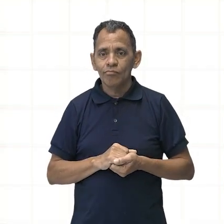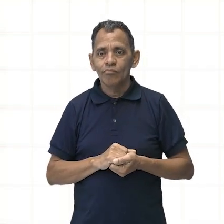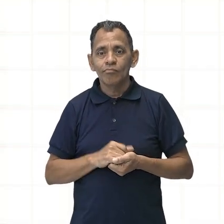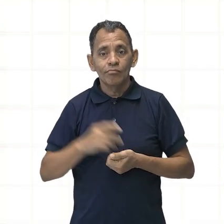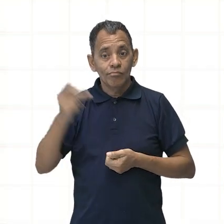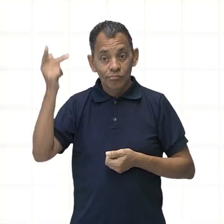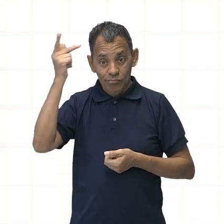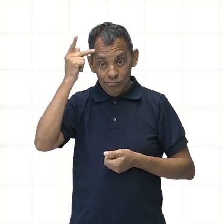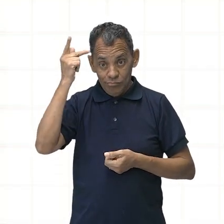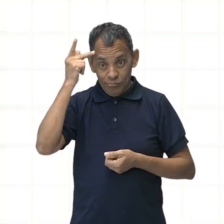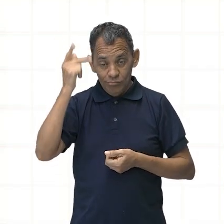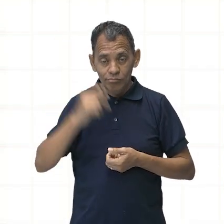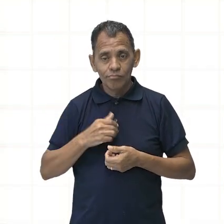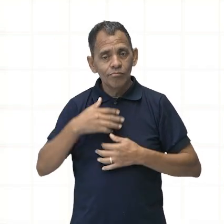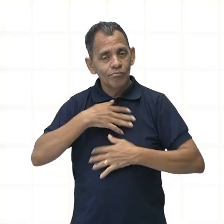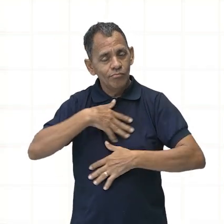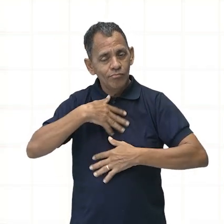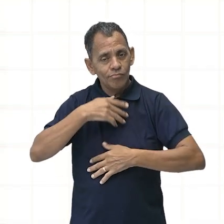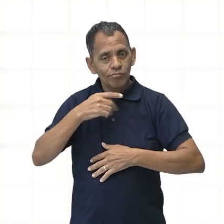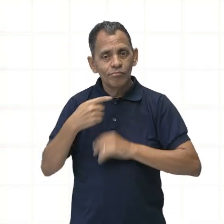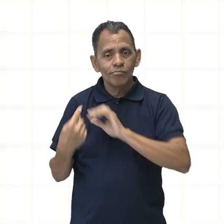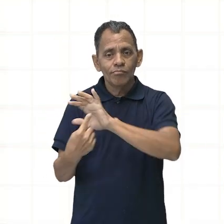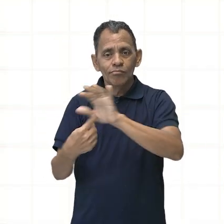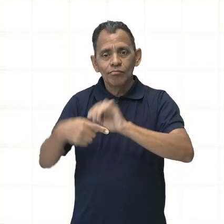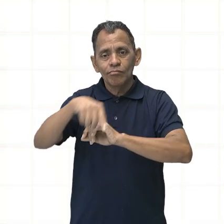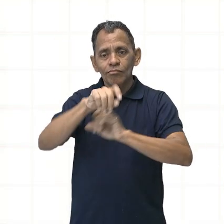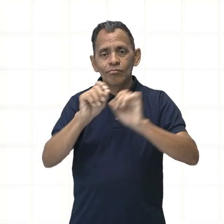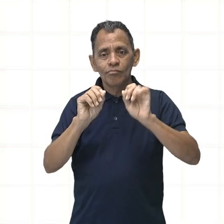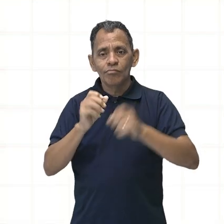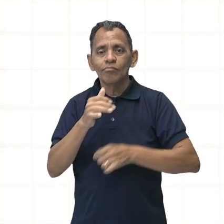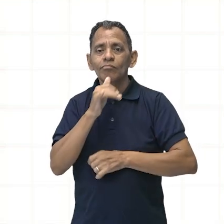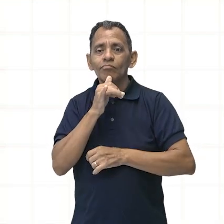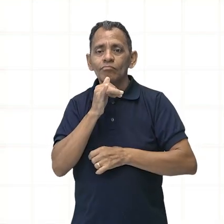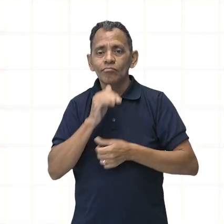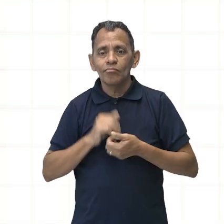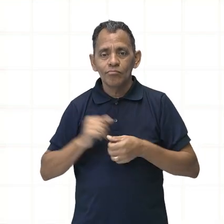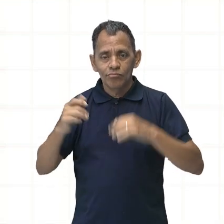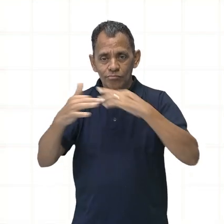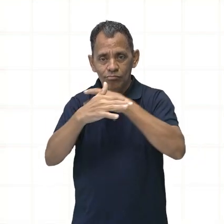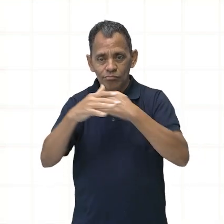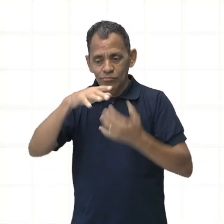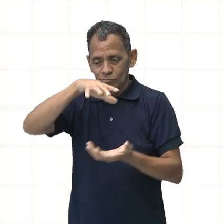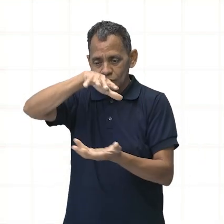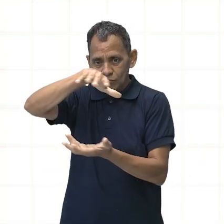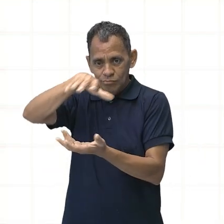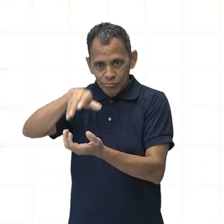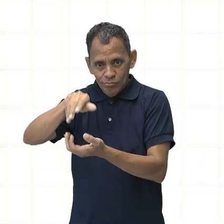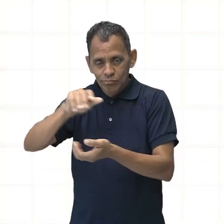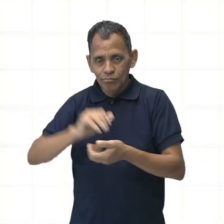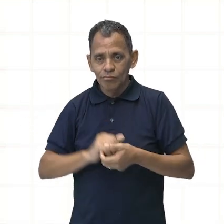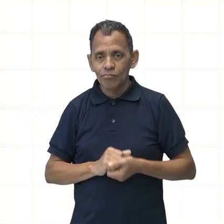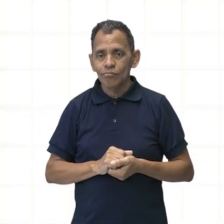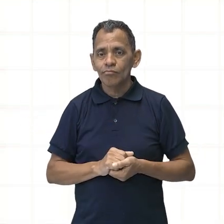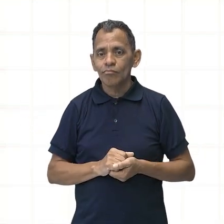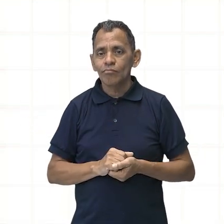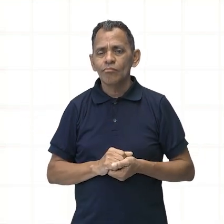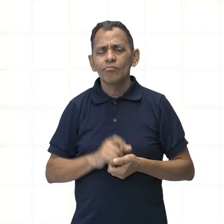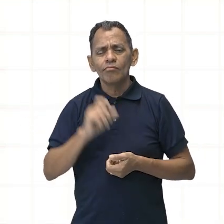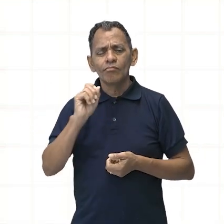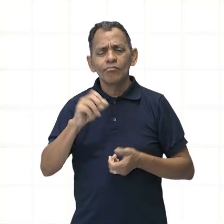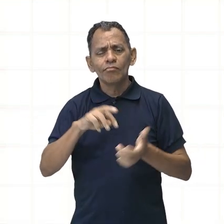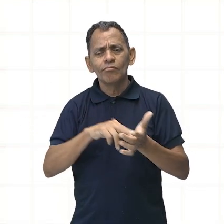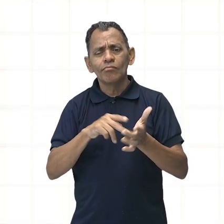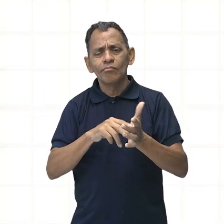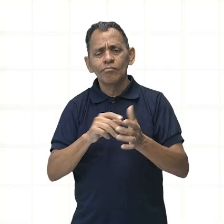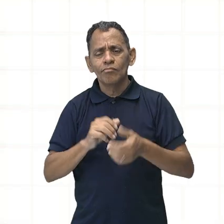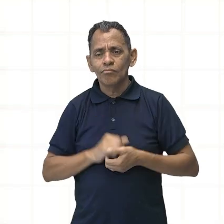São Paulo, que eu gostaria de citar para vocês como exemplo de cidade global, né? E o que seria, professor,